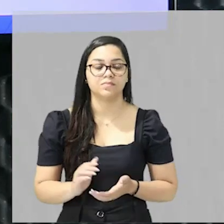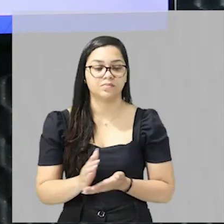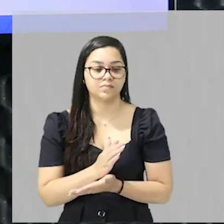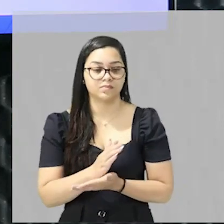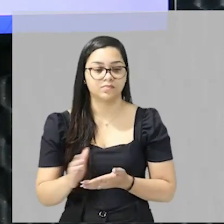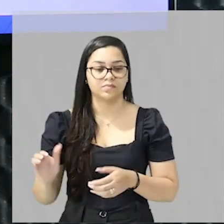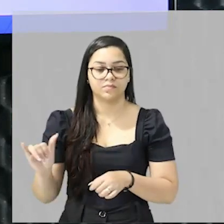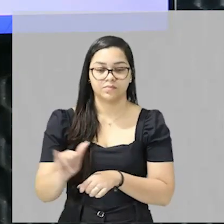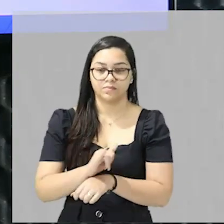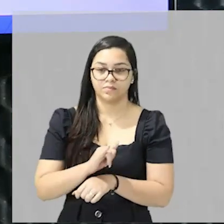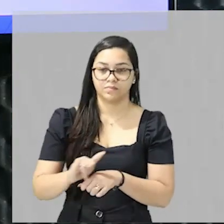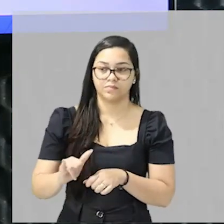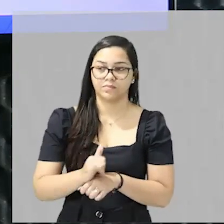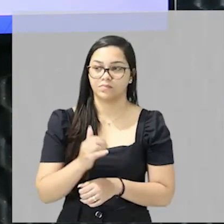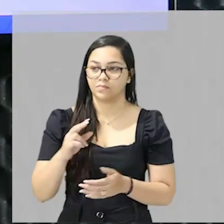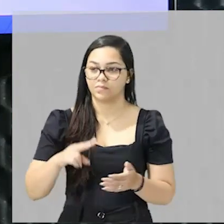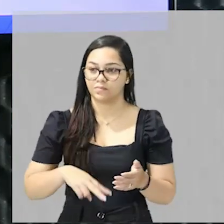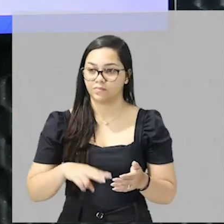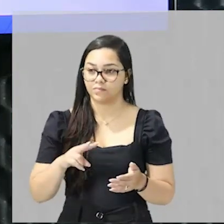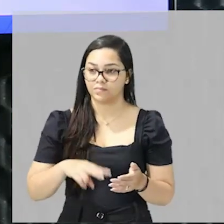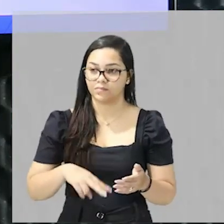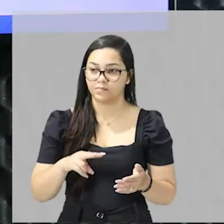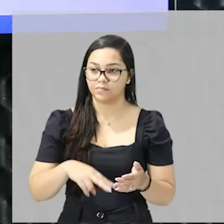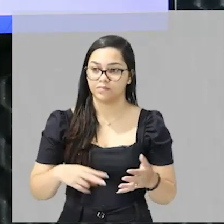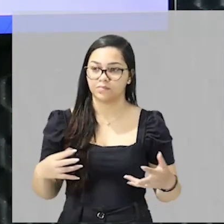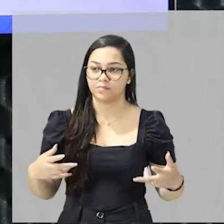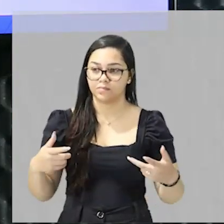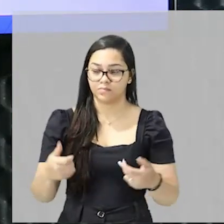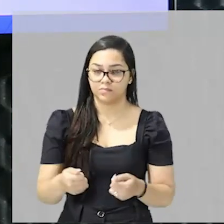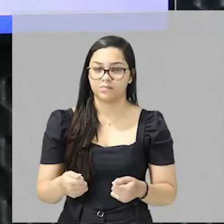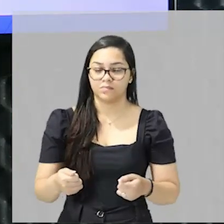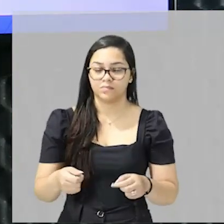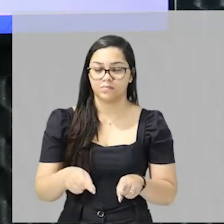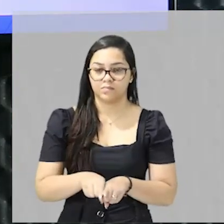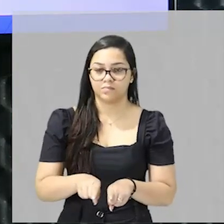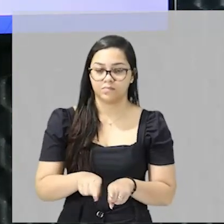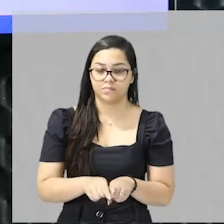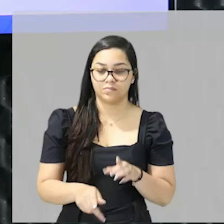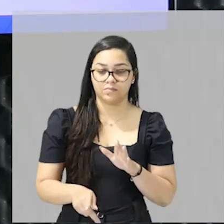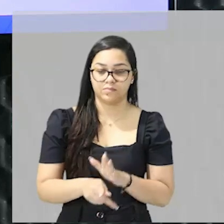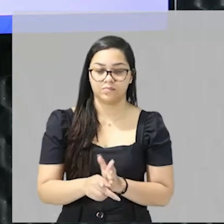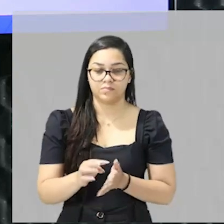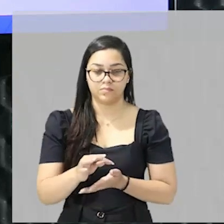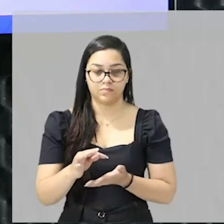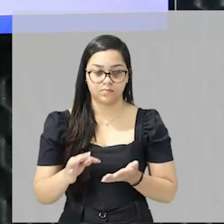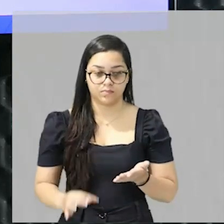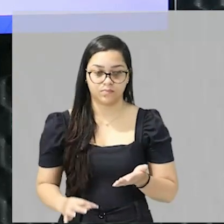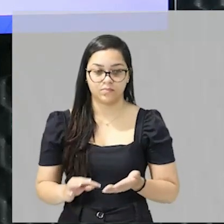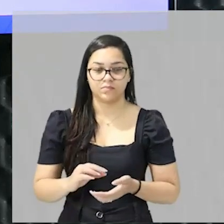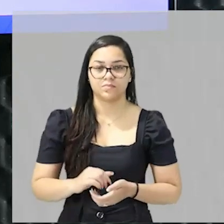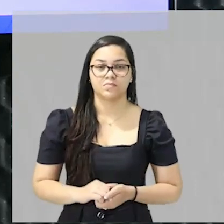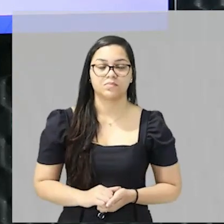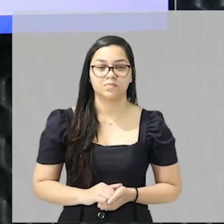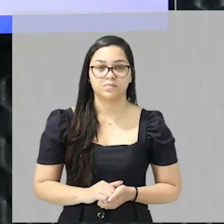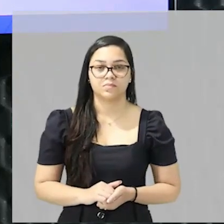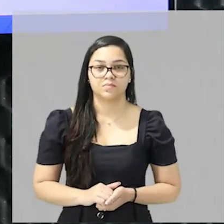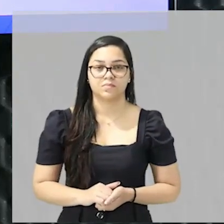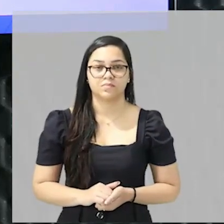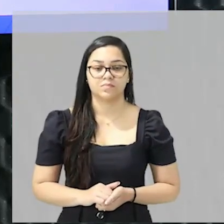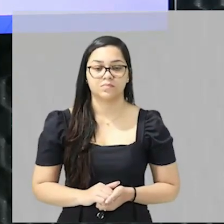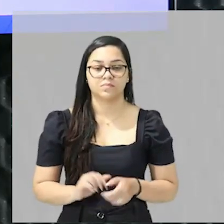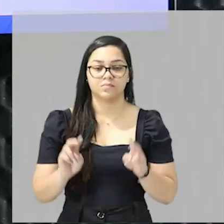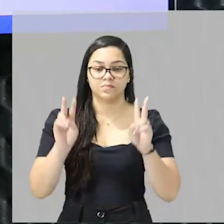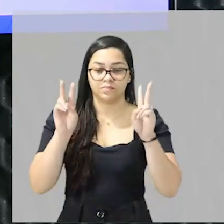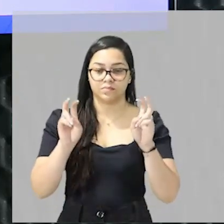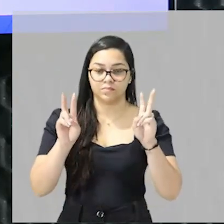estratégias, fazer a leitura geral mais abrangente ou a leitura específica do texto. Procura título,